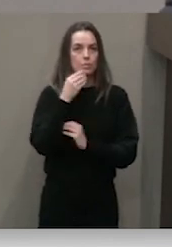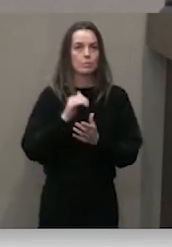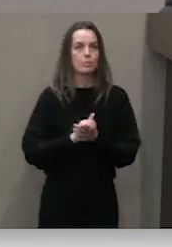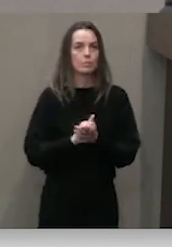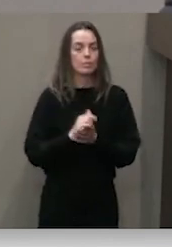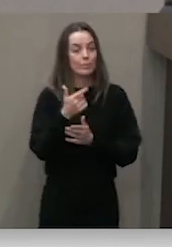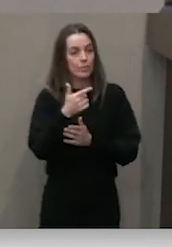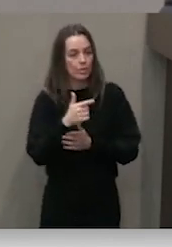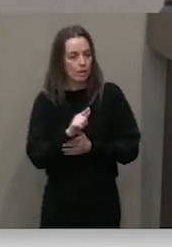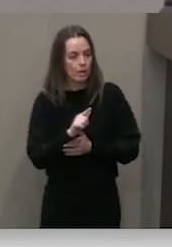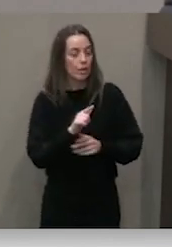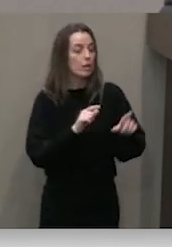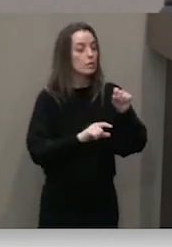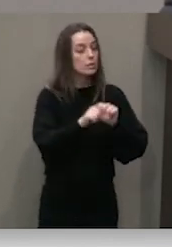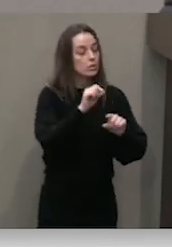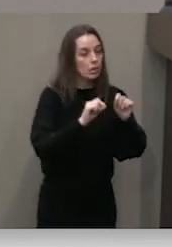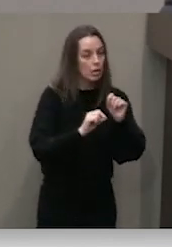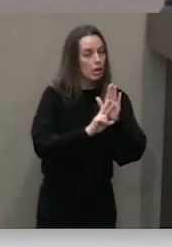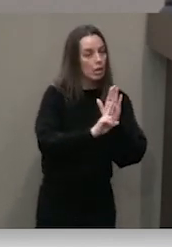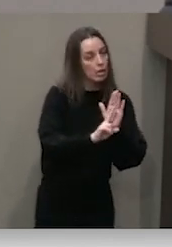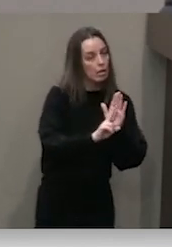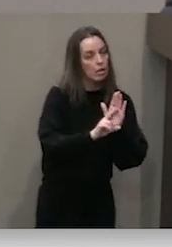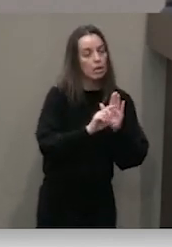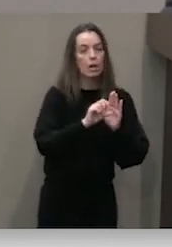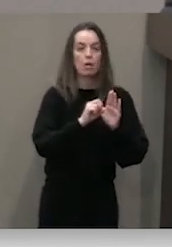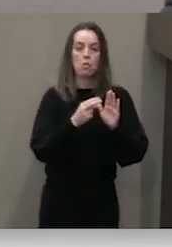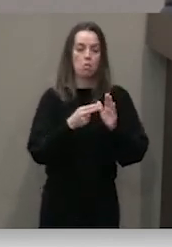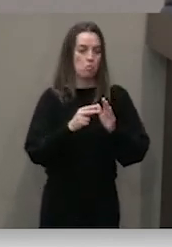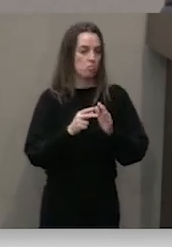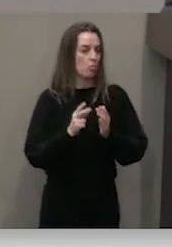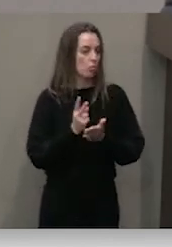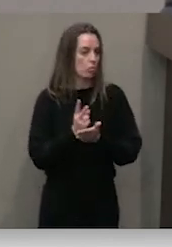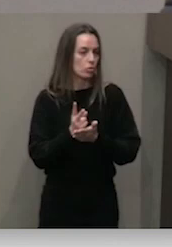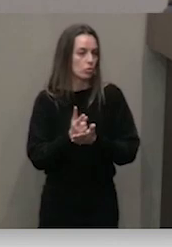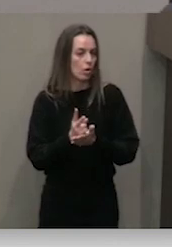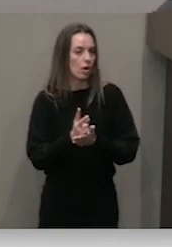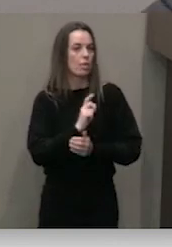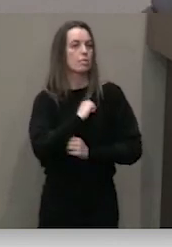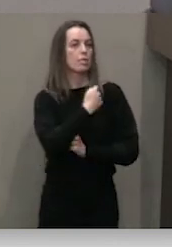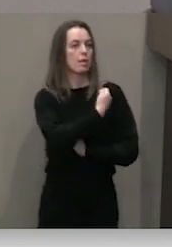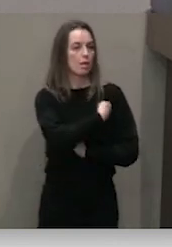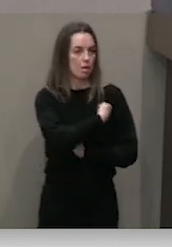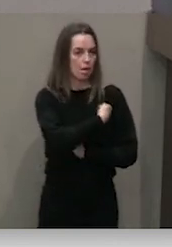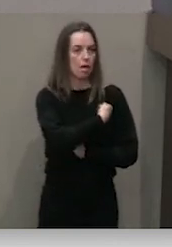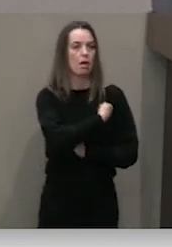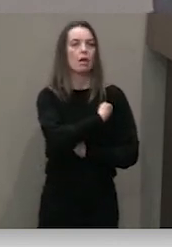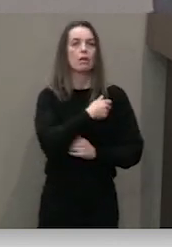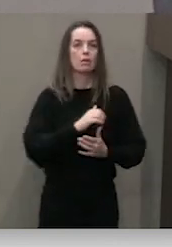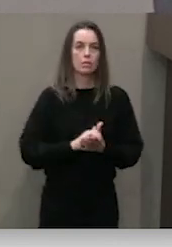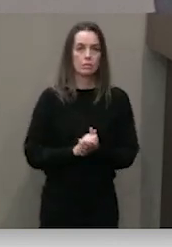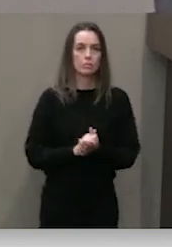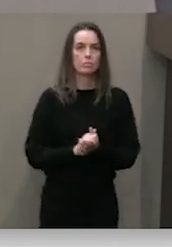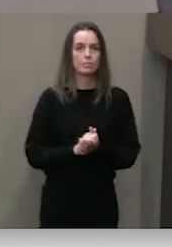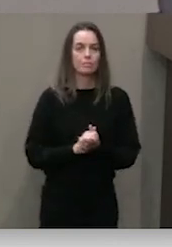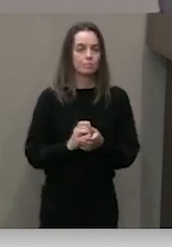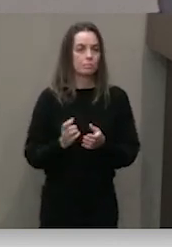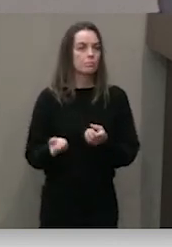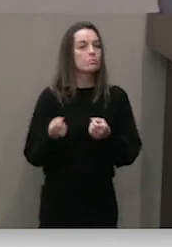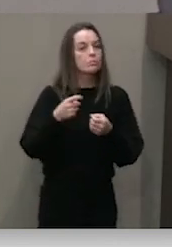redefinir ou de manter os seus representantes, os seus delegados, de forma que a gente retome o